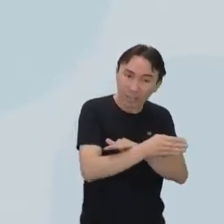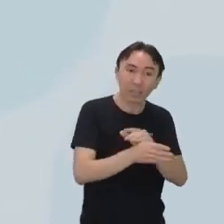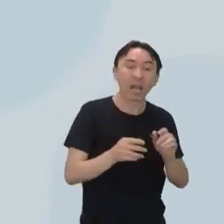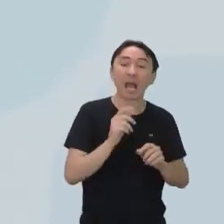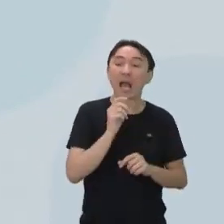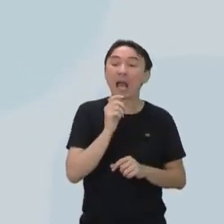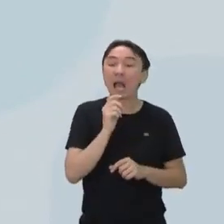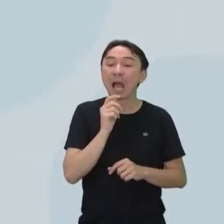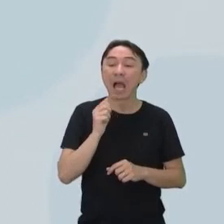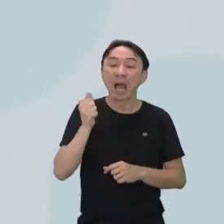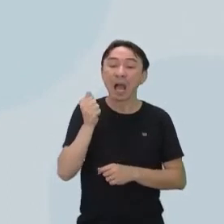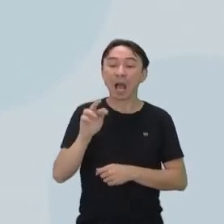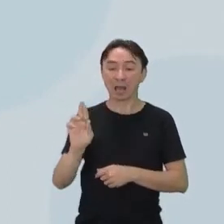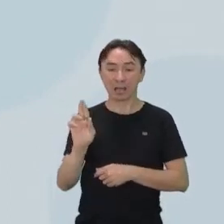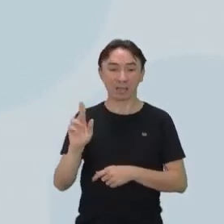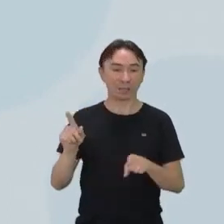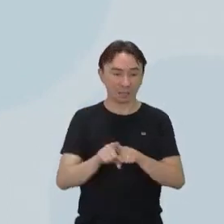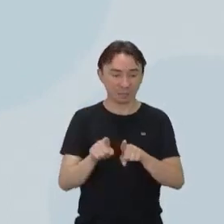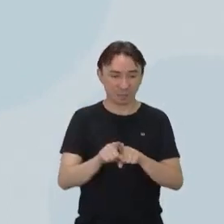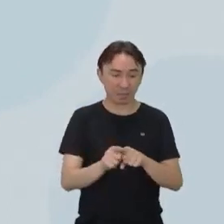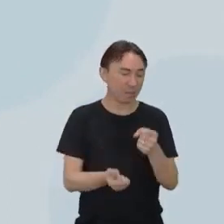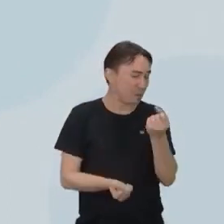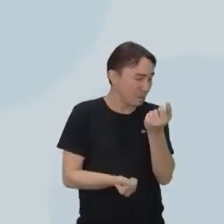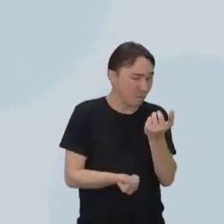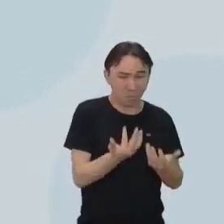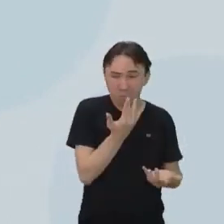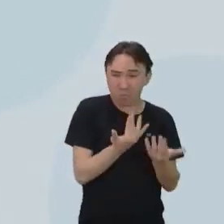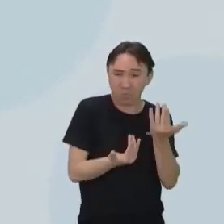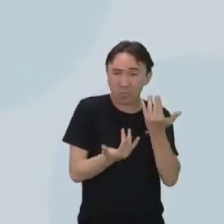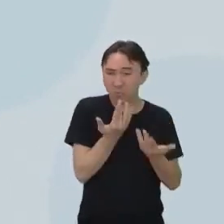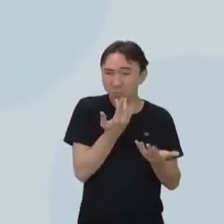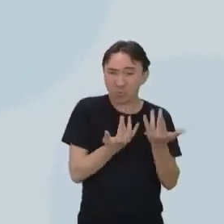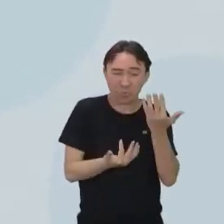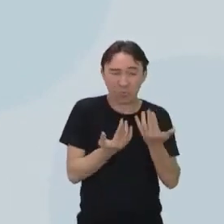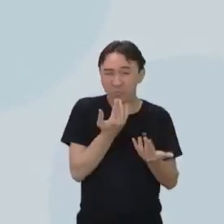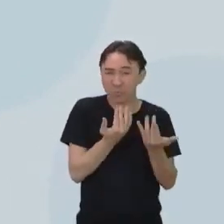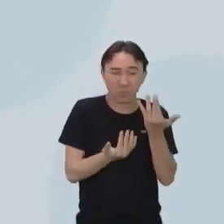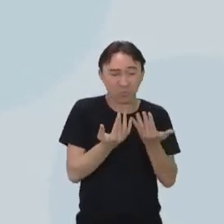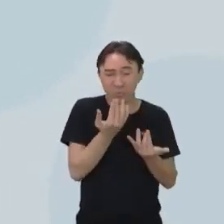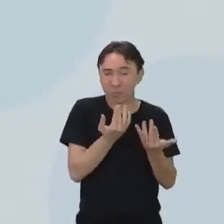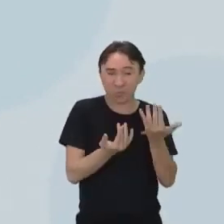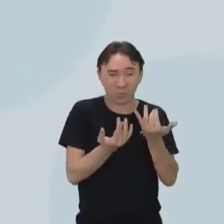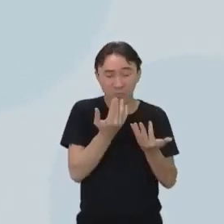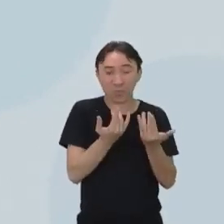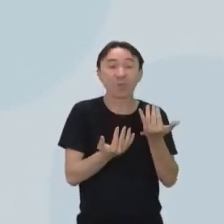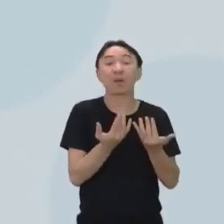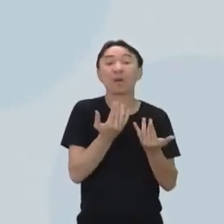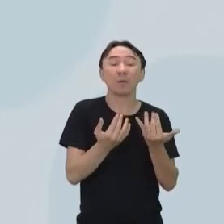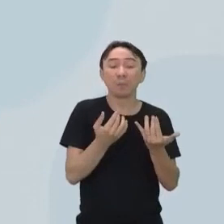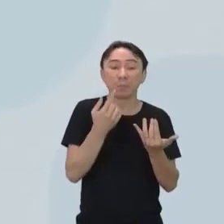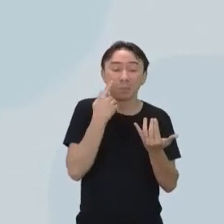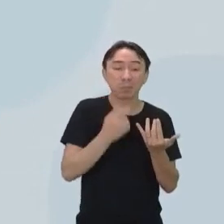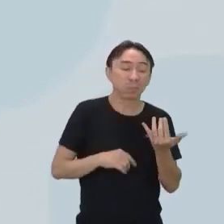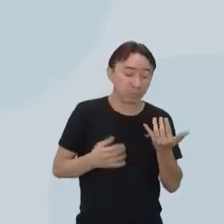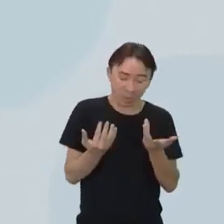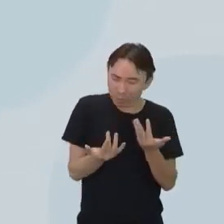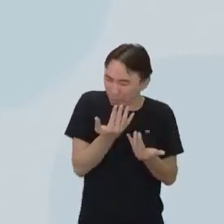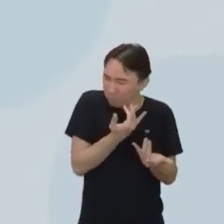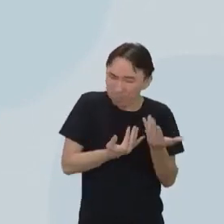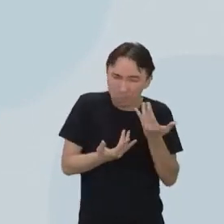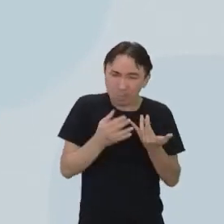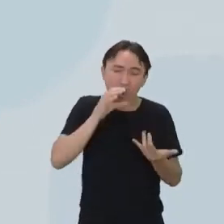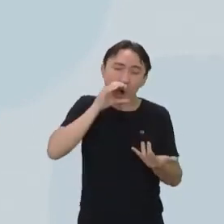calor, né? A queima do combustível, no caso o carvão, está sendo queimado e aí vai fornecer a energia para